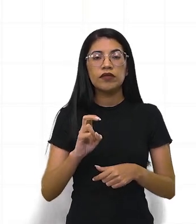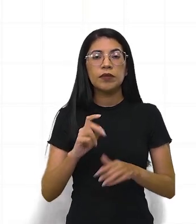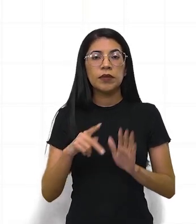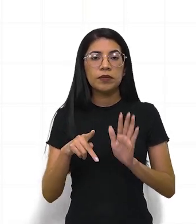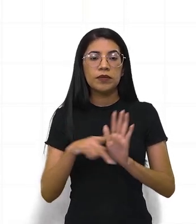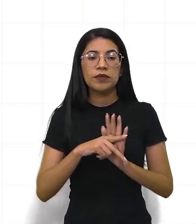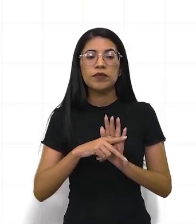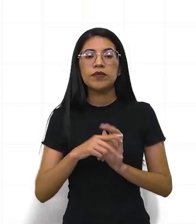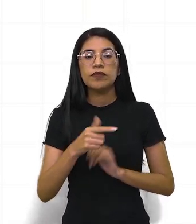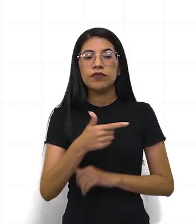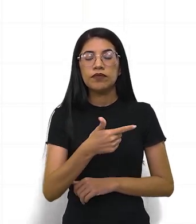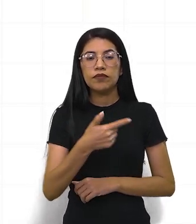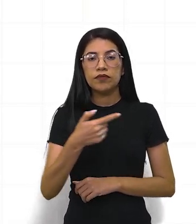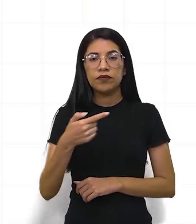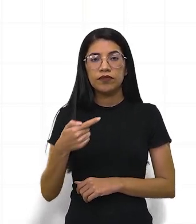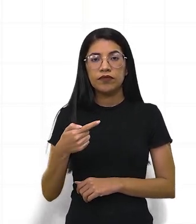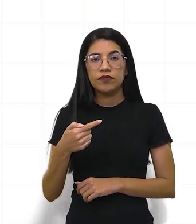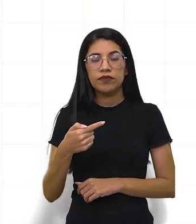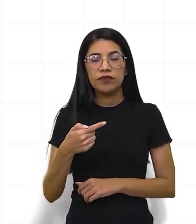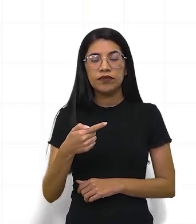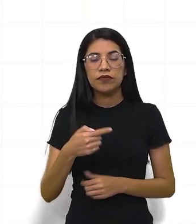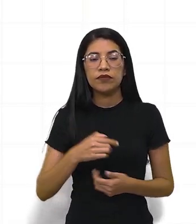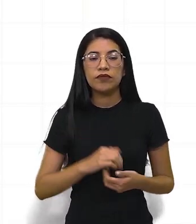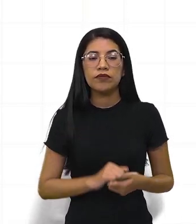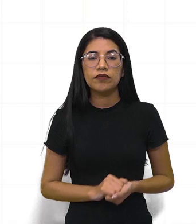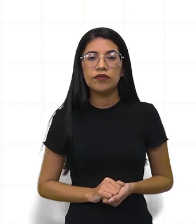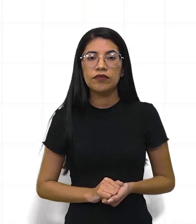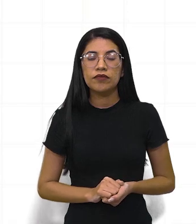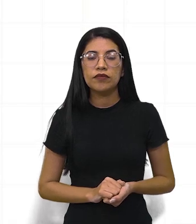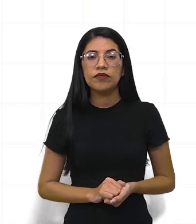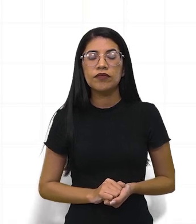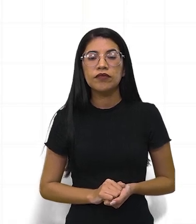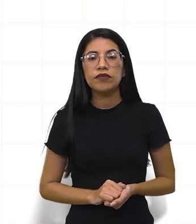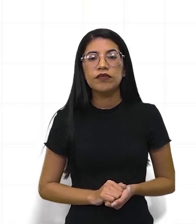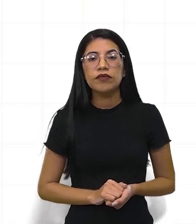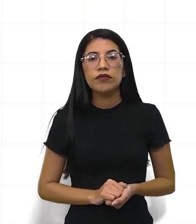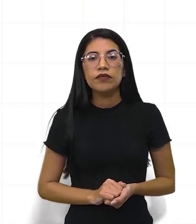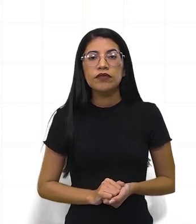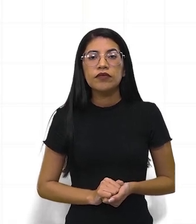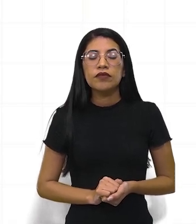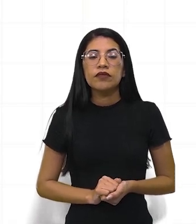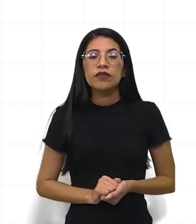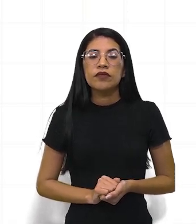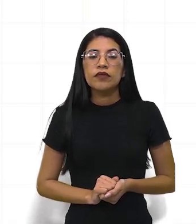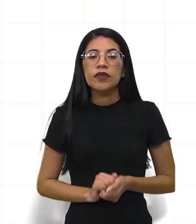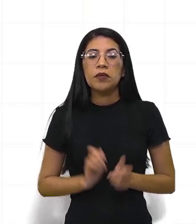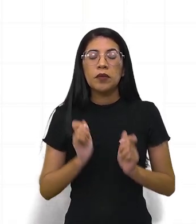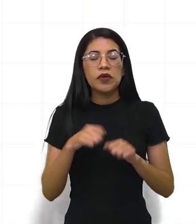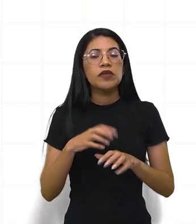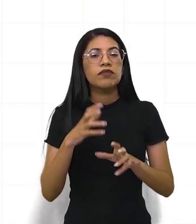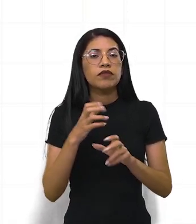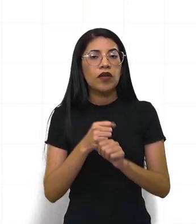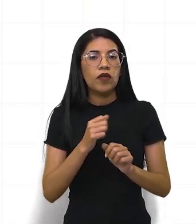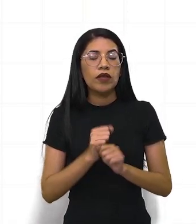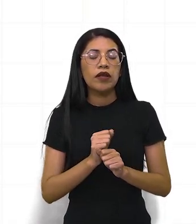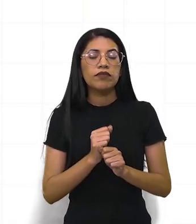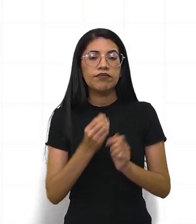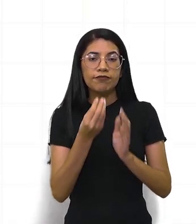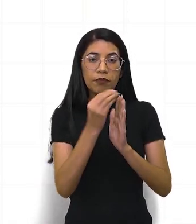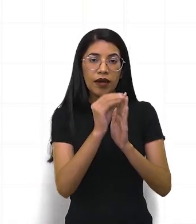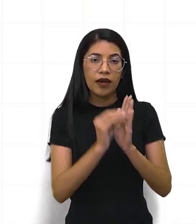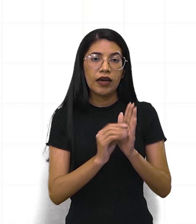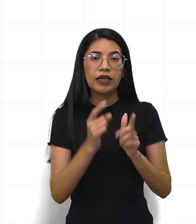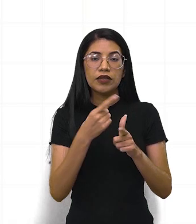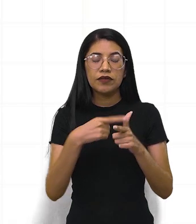Então pronto, nem preciso fazer a conta para saber que é igual a 27, para você colocar ali que 5 é divisor de